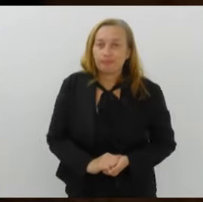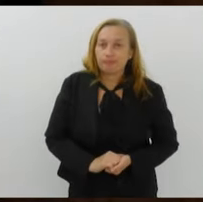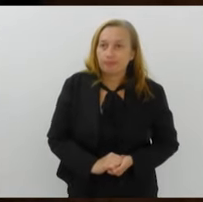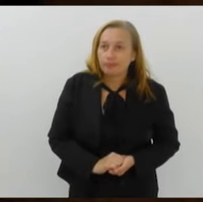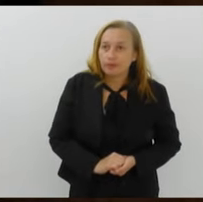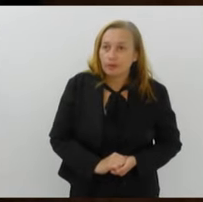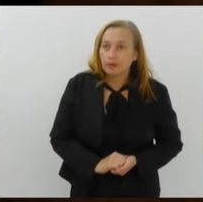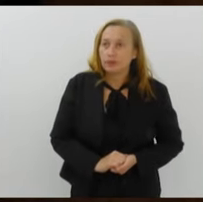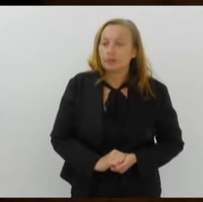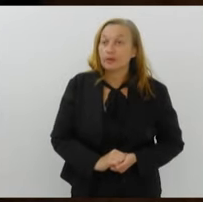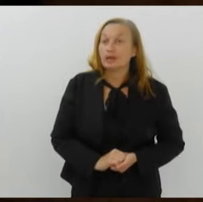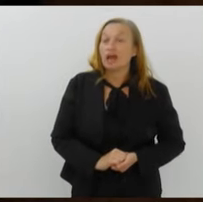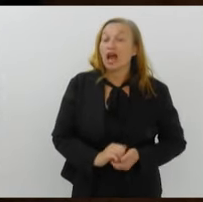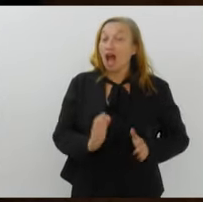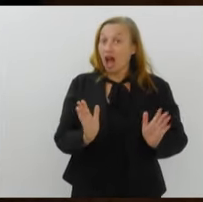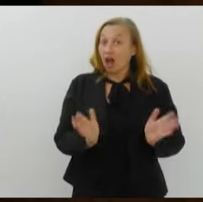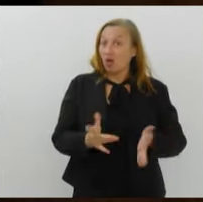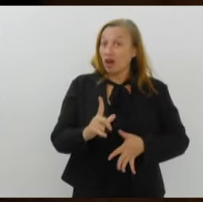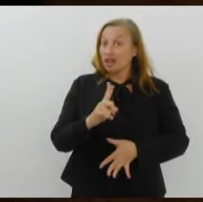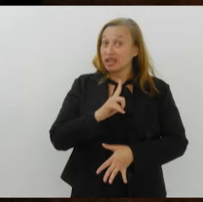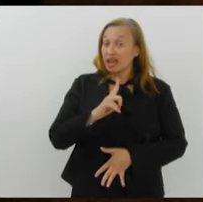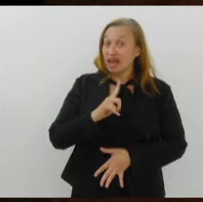a narcomilícia.